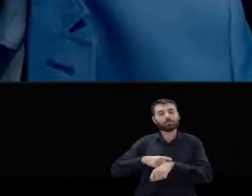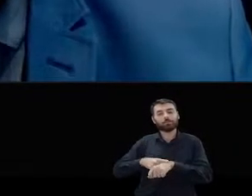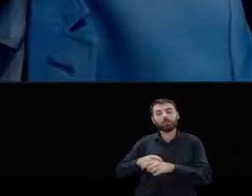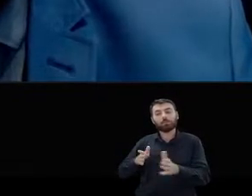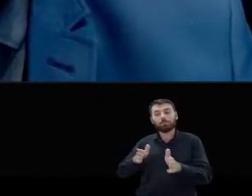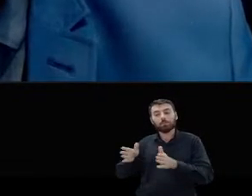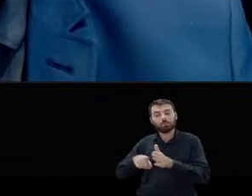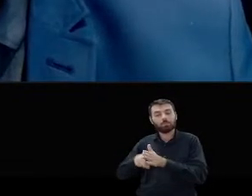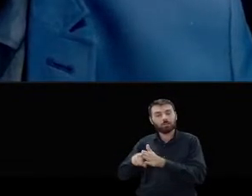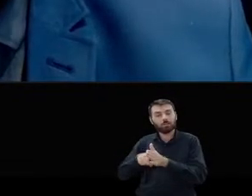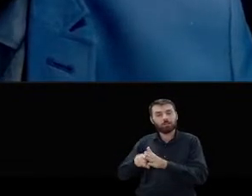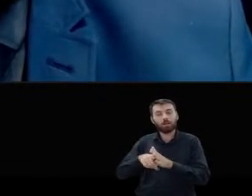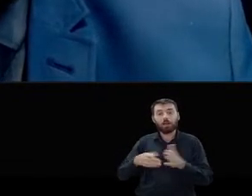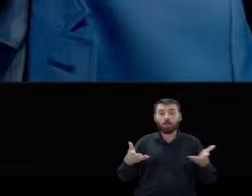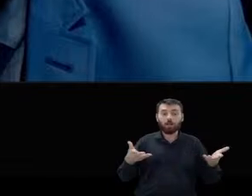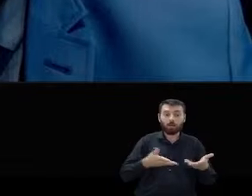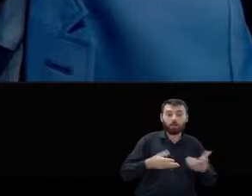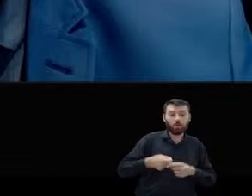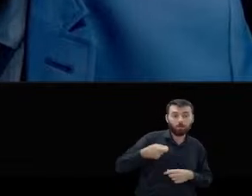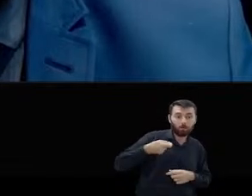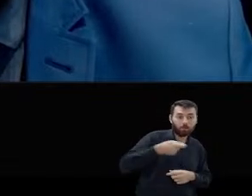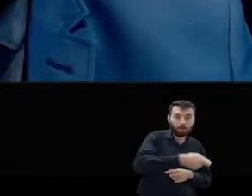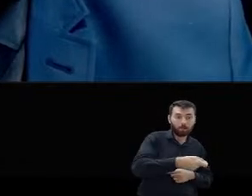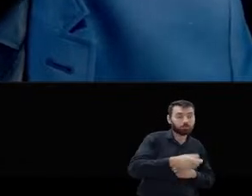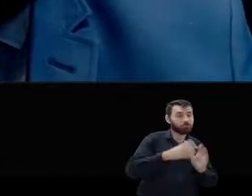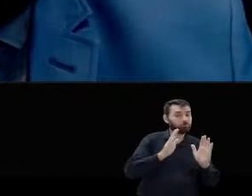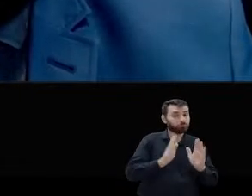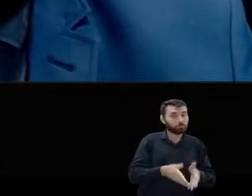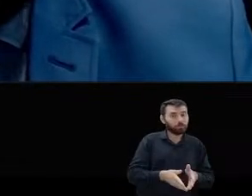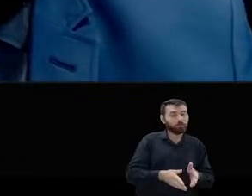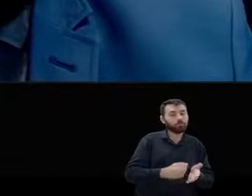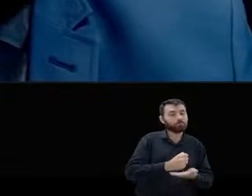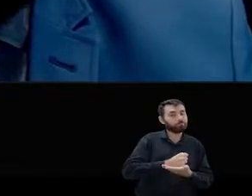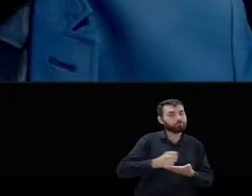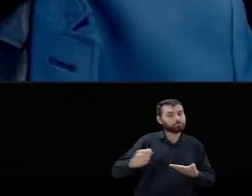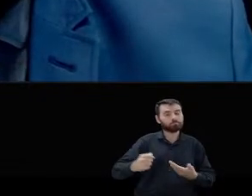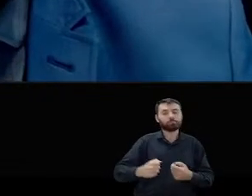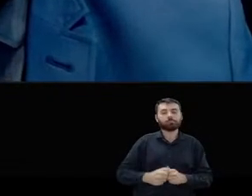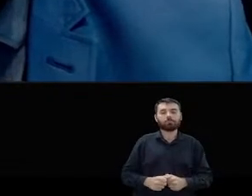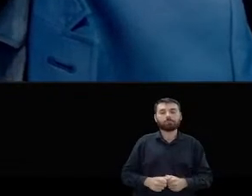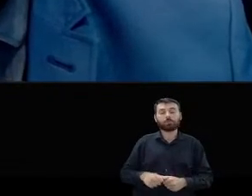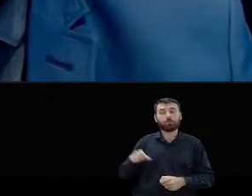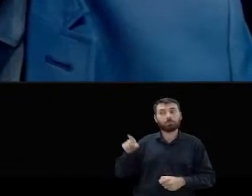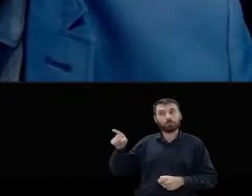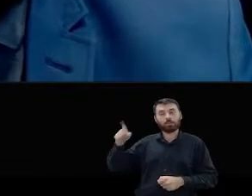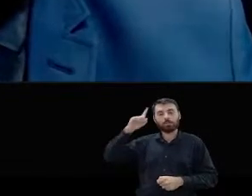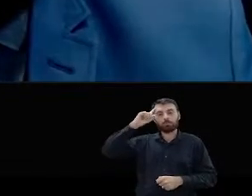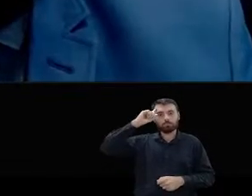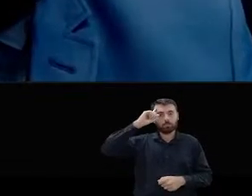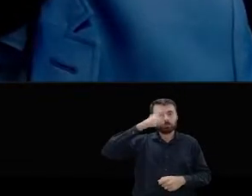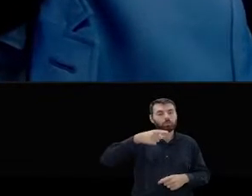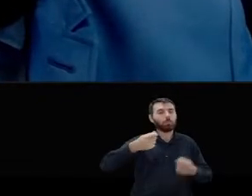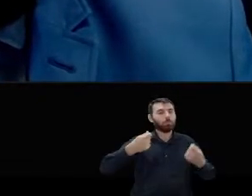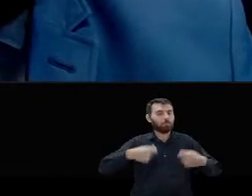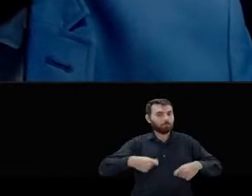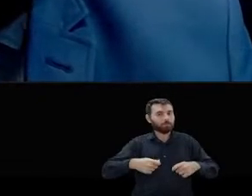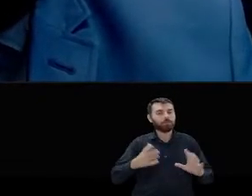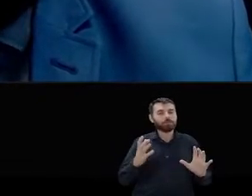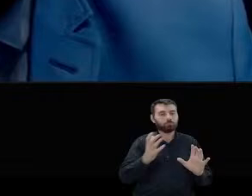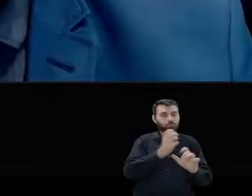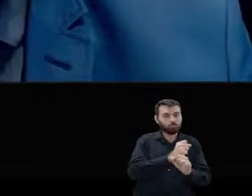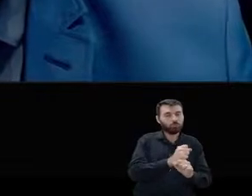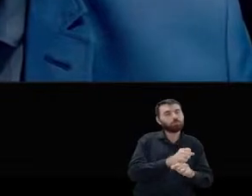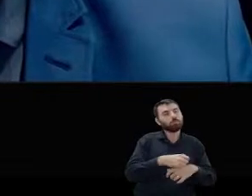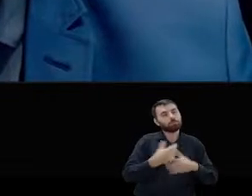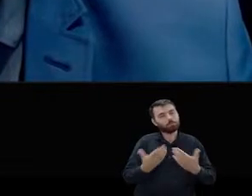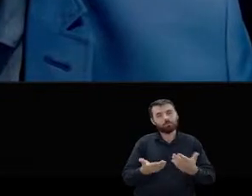execução. Então, como foi expresso no título executivo que as verbas devem ser refletidas naquela ação, então o cálculo tem que ser feito